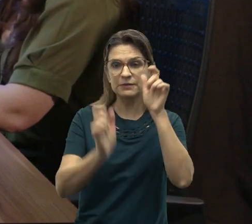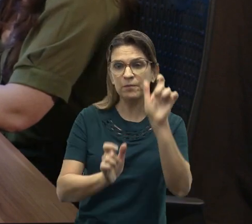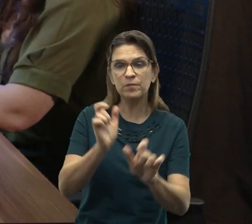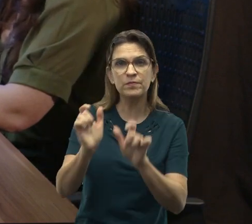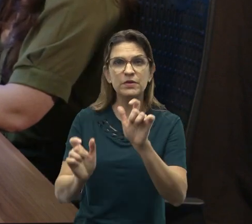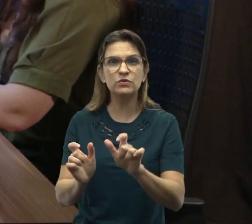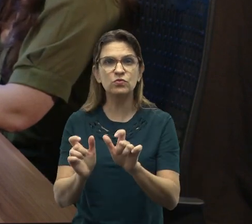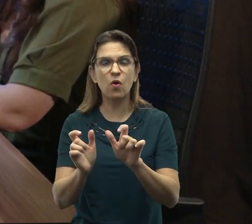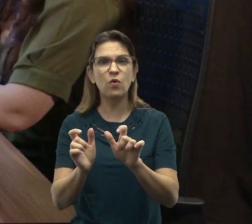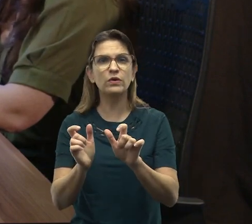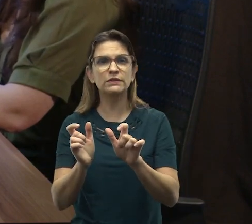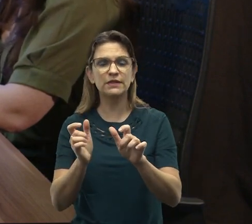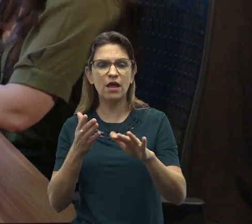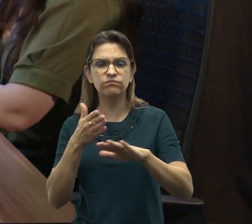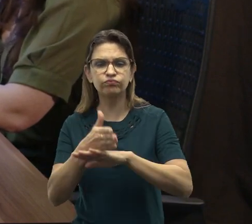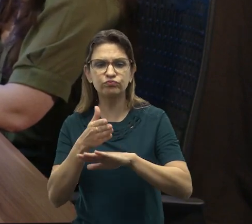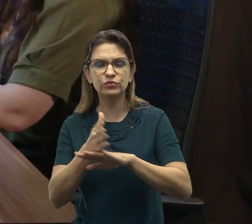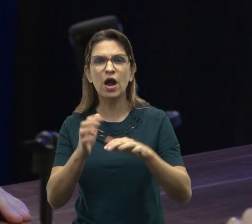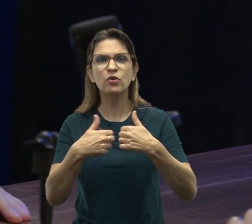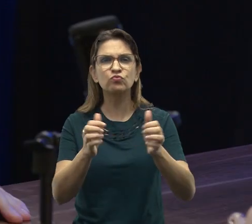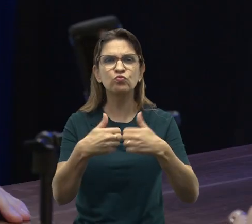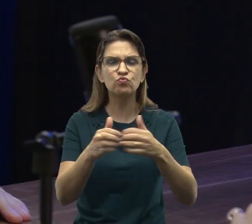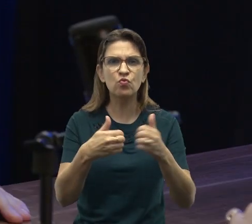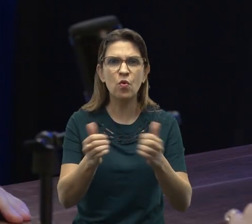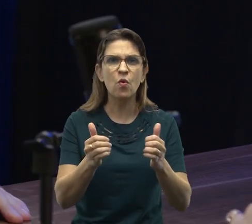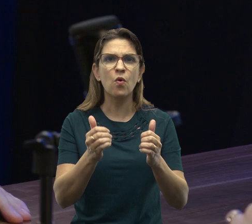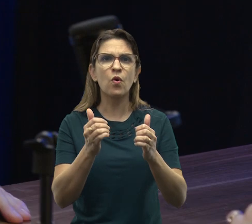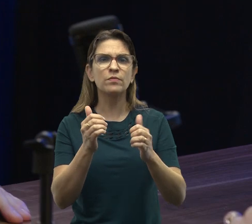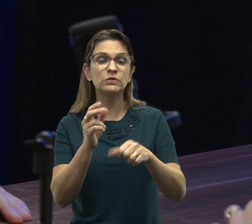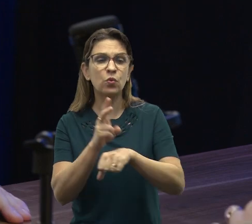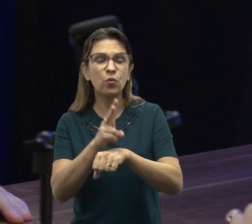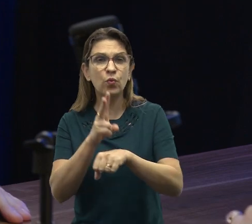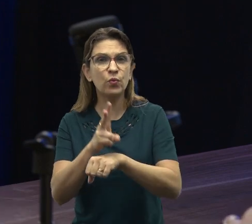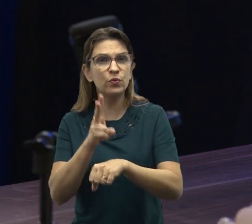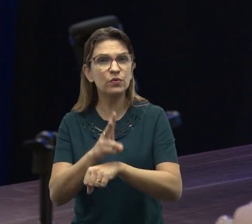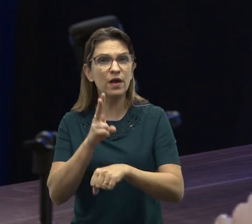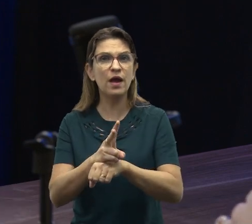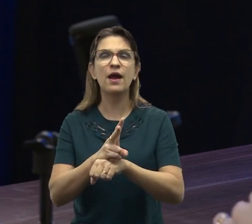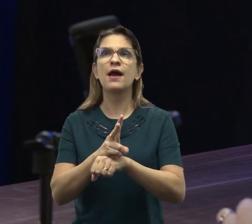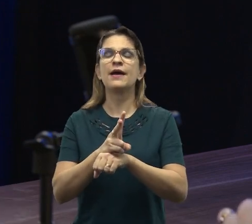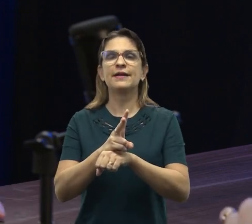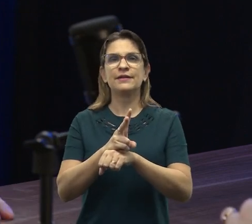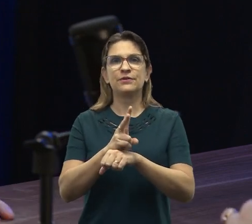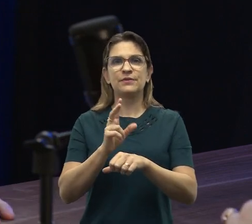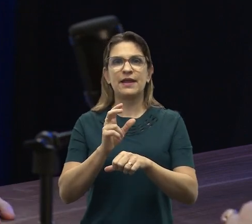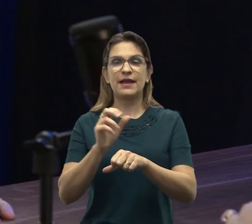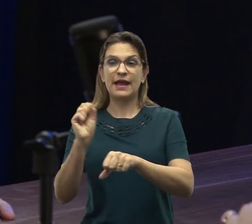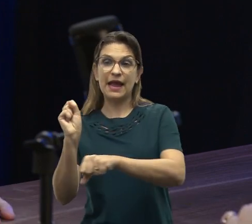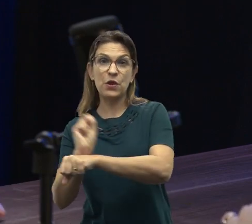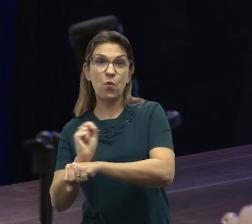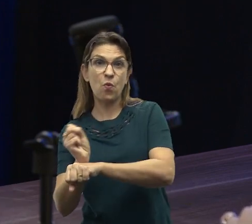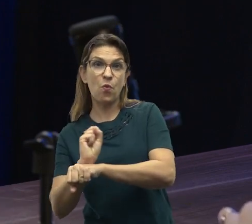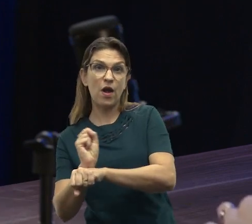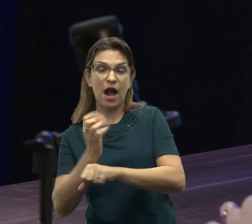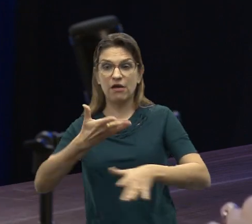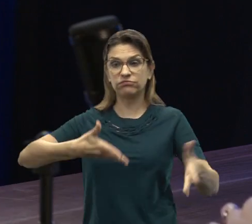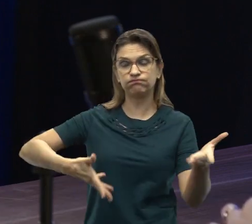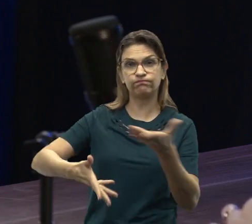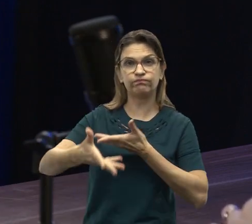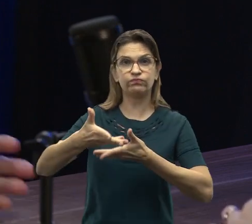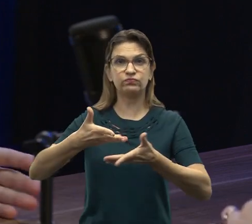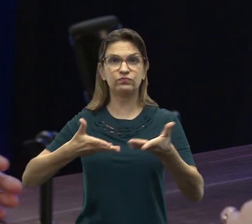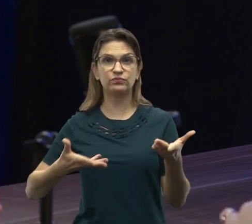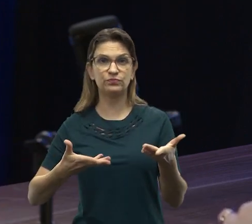volumosa, ao invés de um transporte individual, né, que é o carro. A gente não tem uma integração ainda muito grande